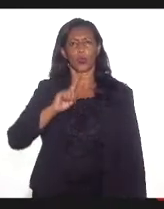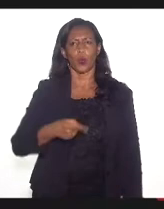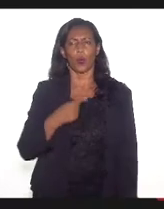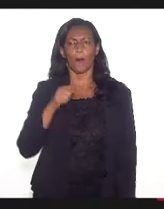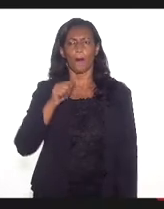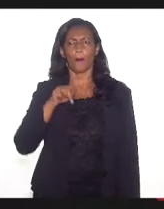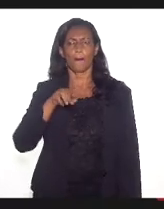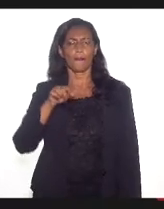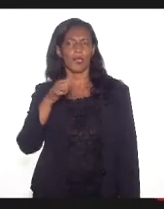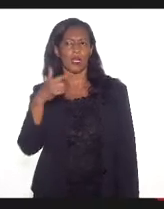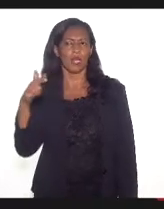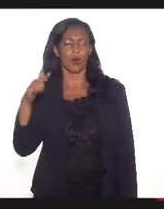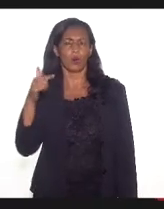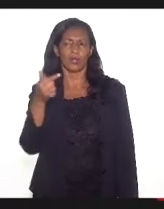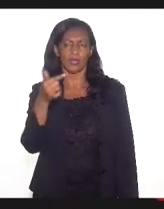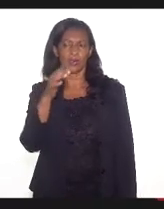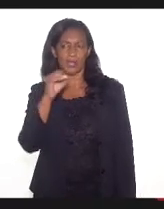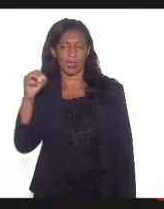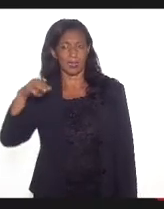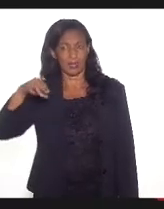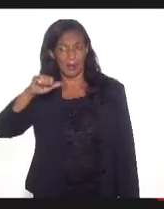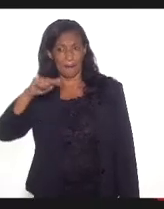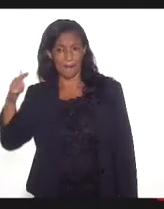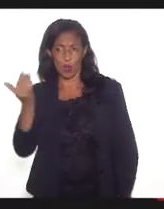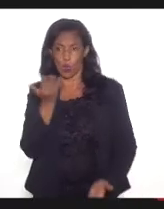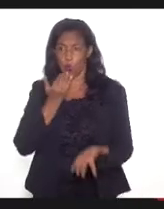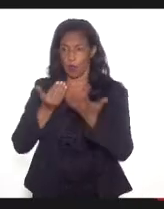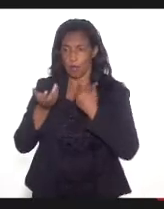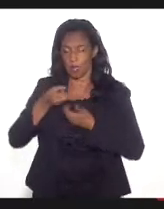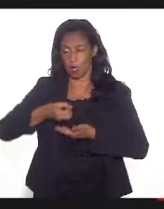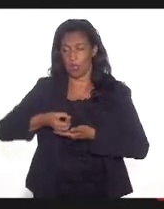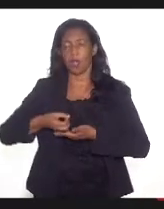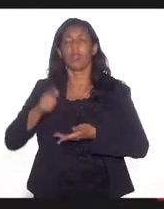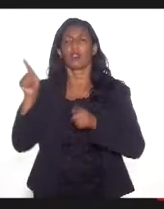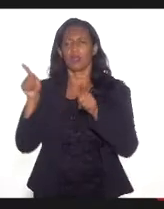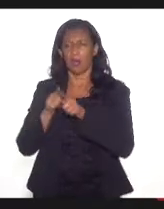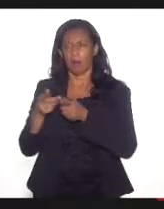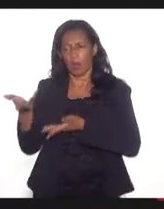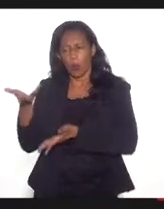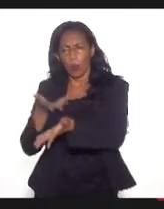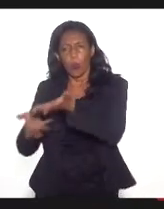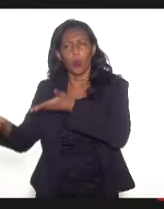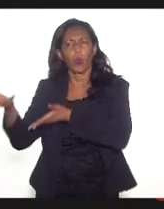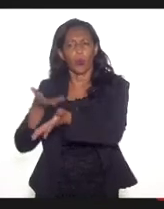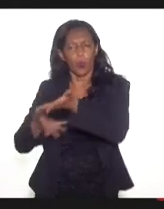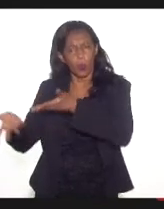mil refeições, que é o programa RJ Alimenta. esse programa que